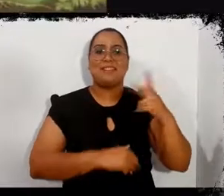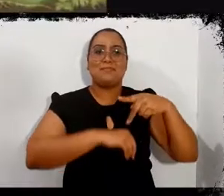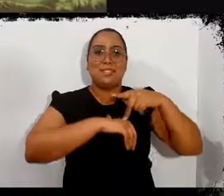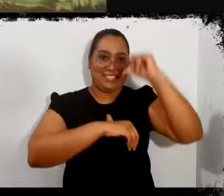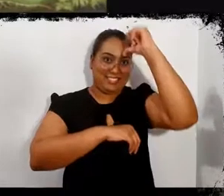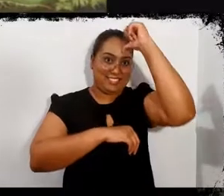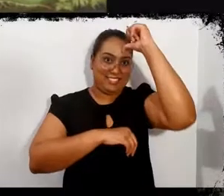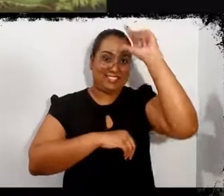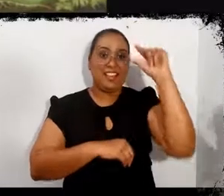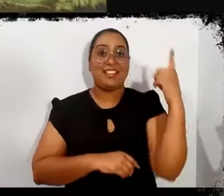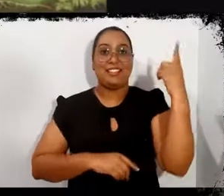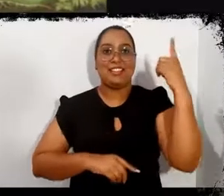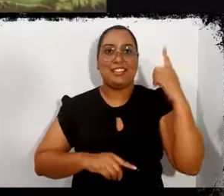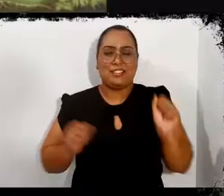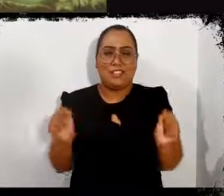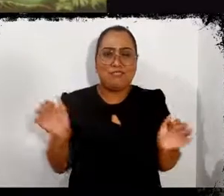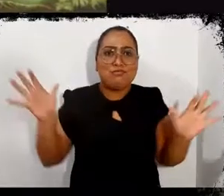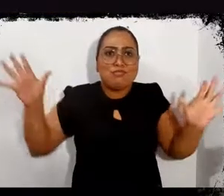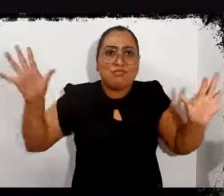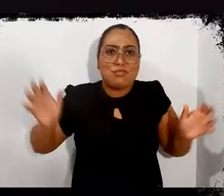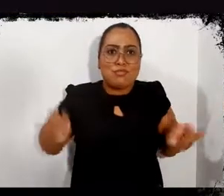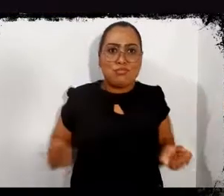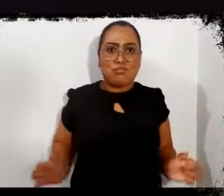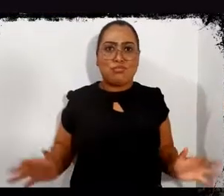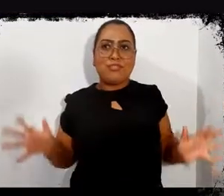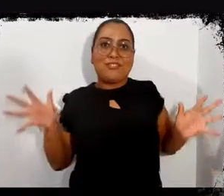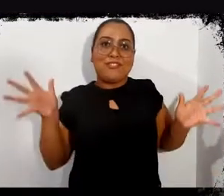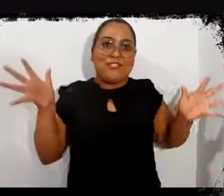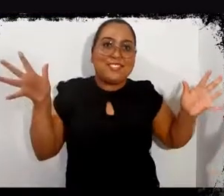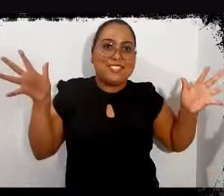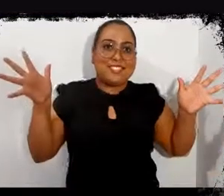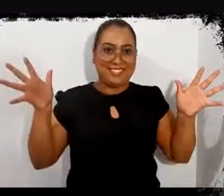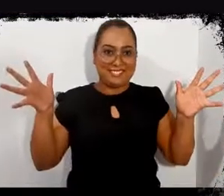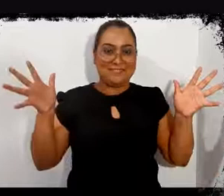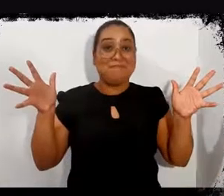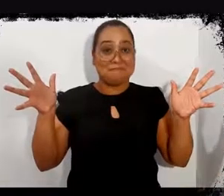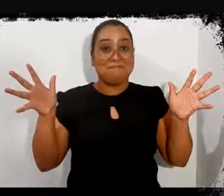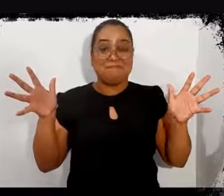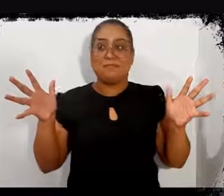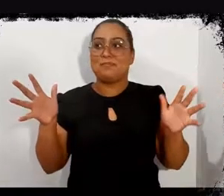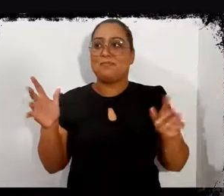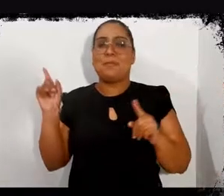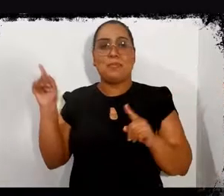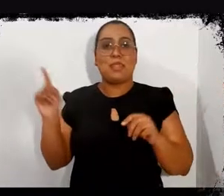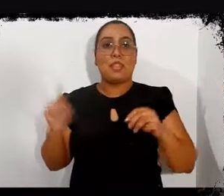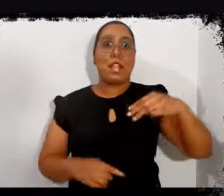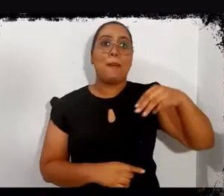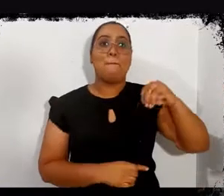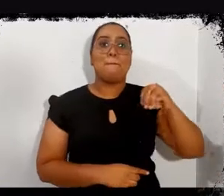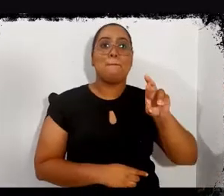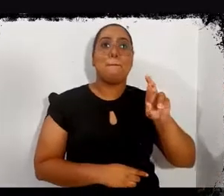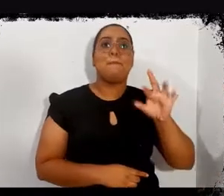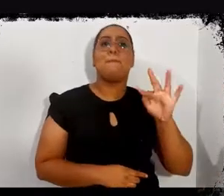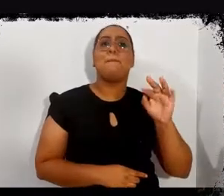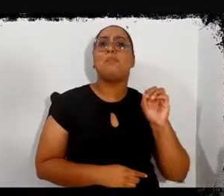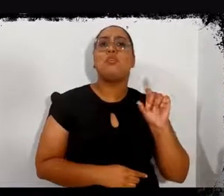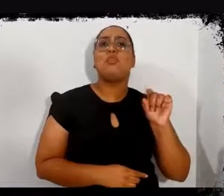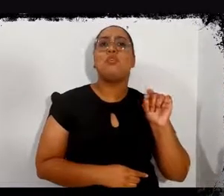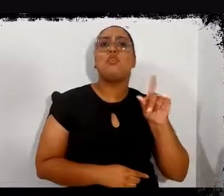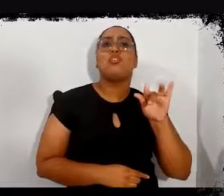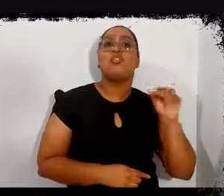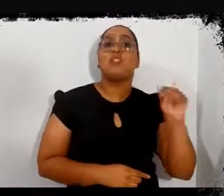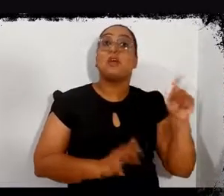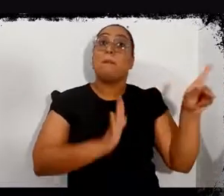principais sobre a morfologia, quer dizer, a forma dos contos tradicionais, que